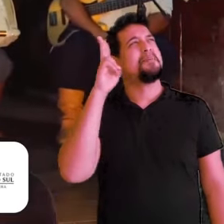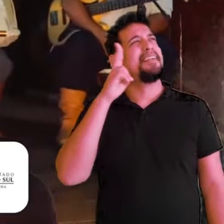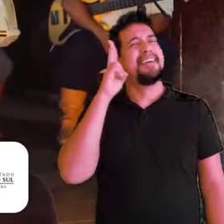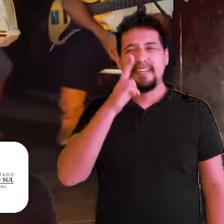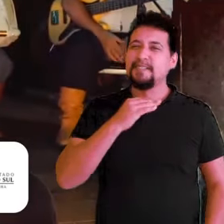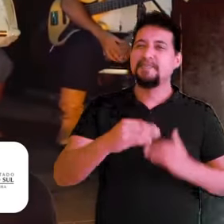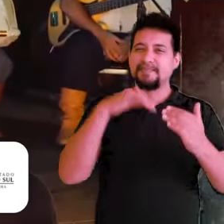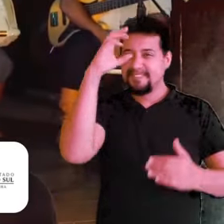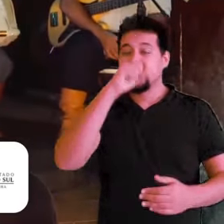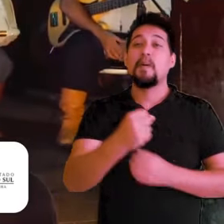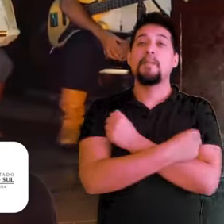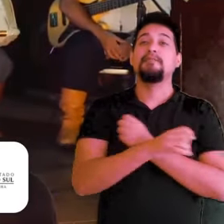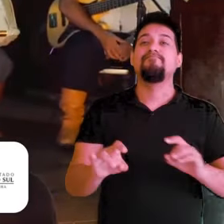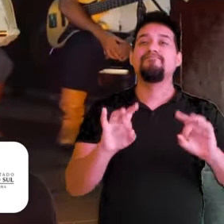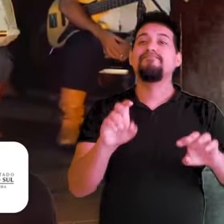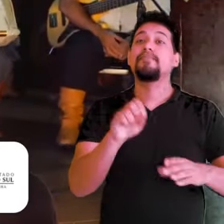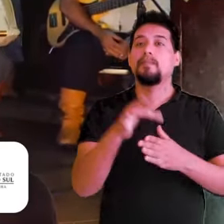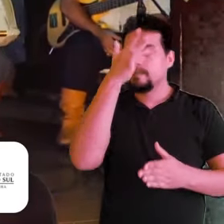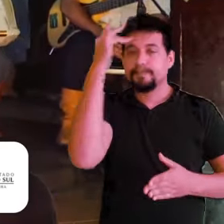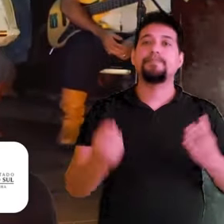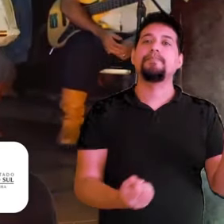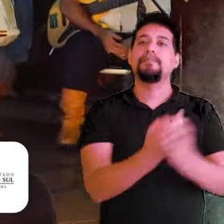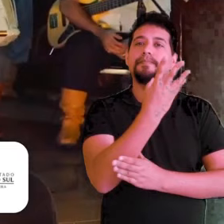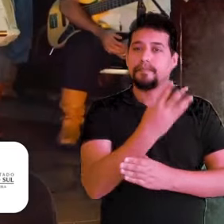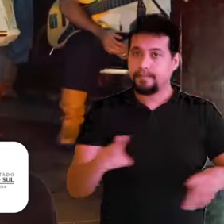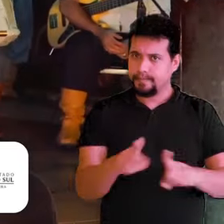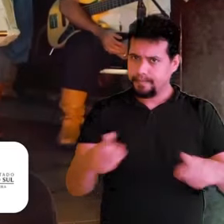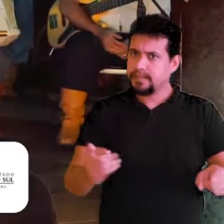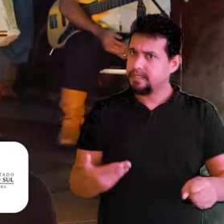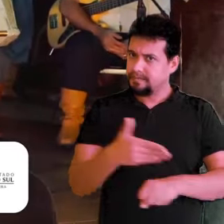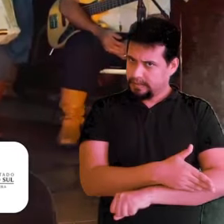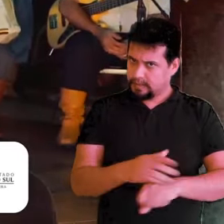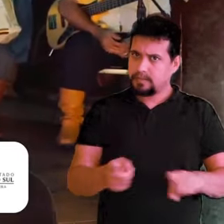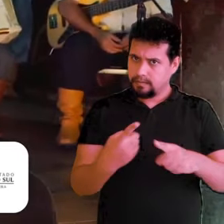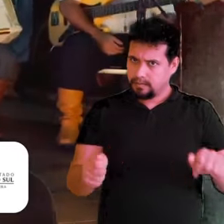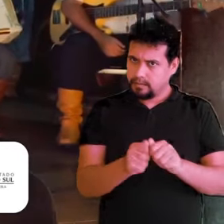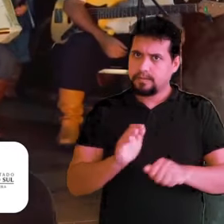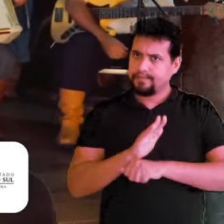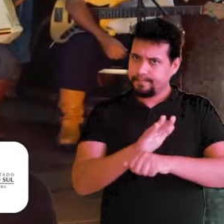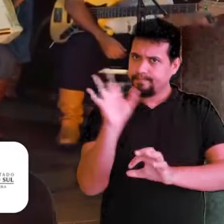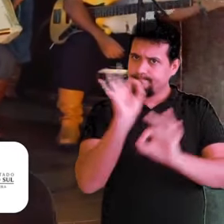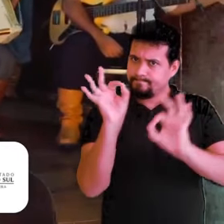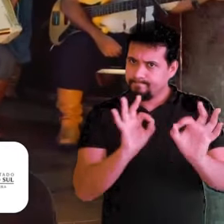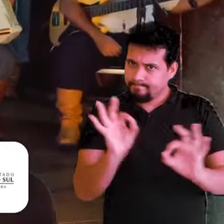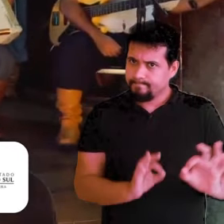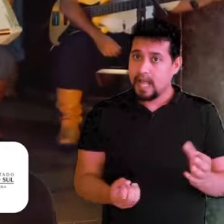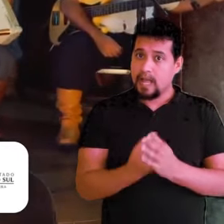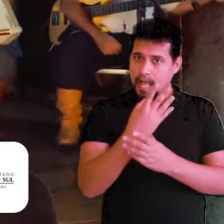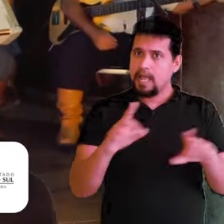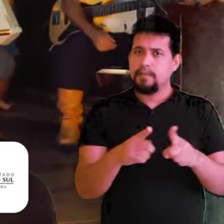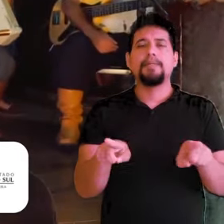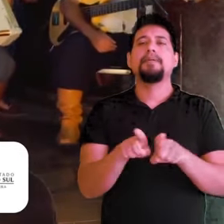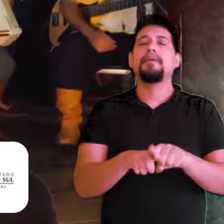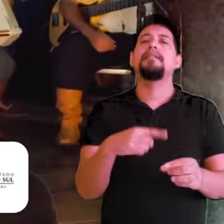Você vai lembrando a letra aos poucos. Vou mandar um abraço especial a um grande compositor que participou dessa música aí na composição junto